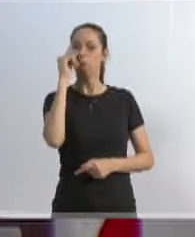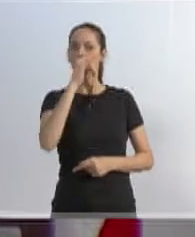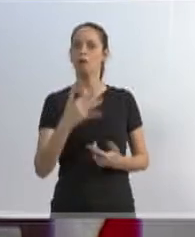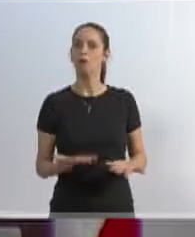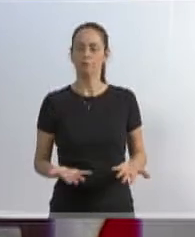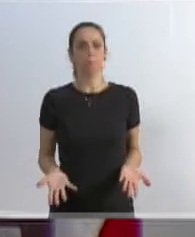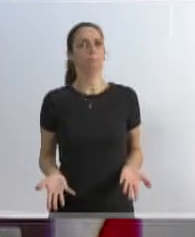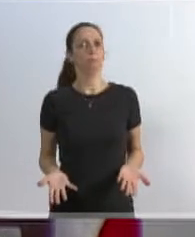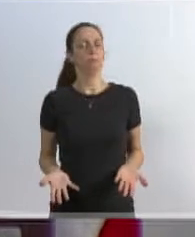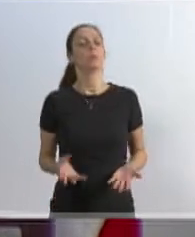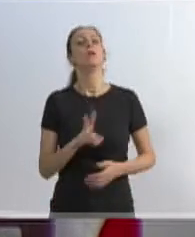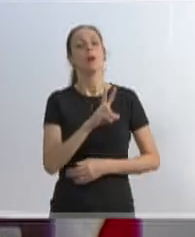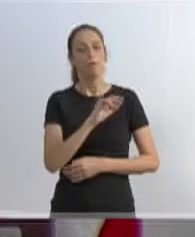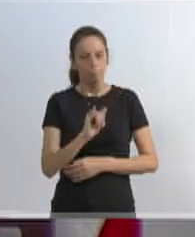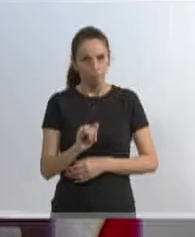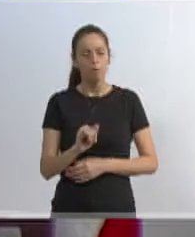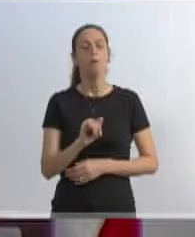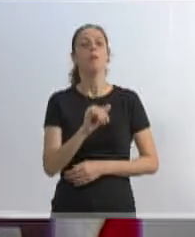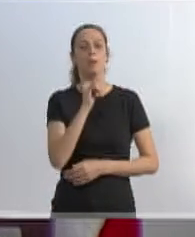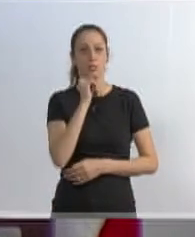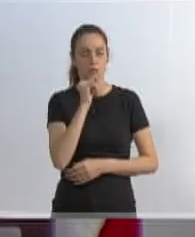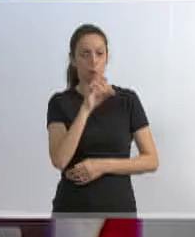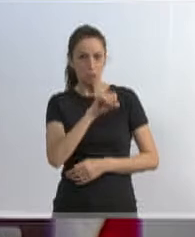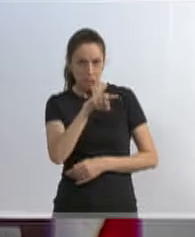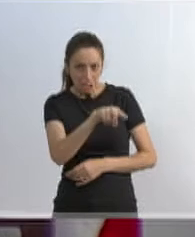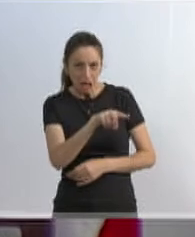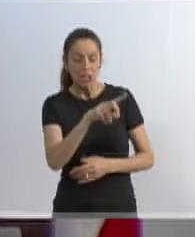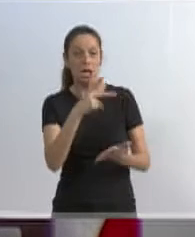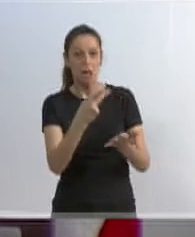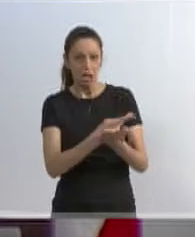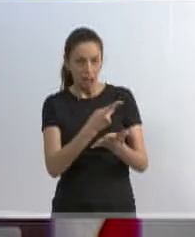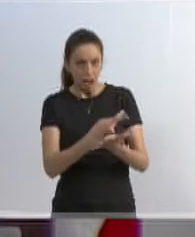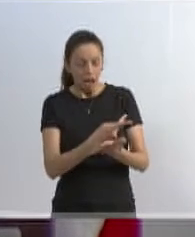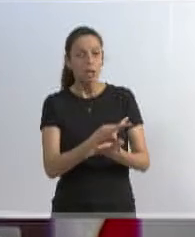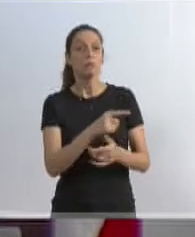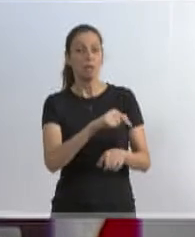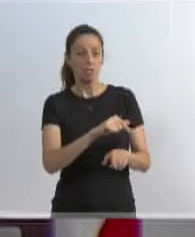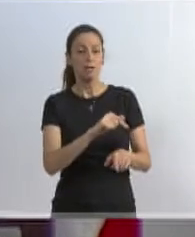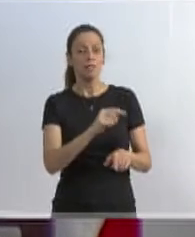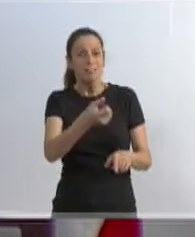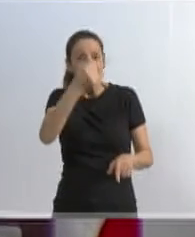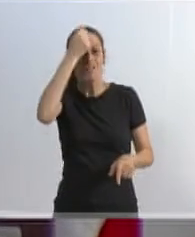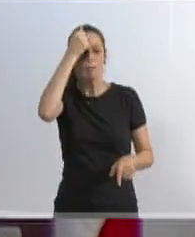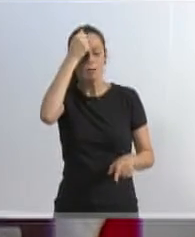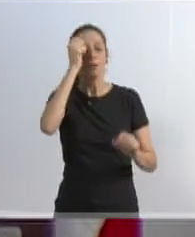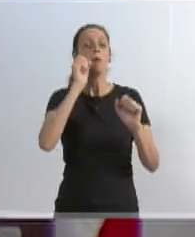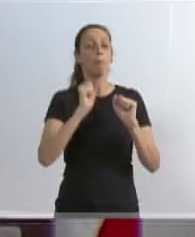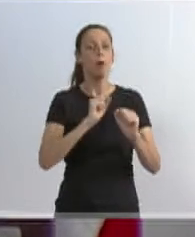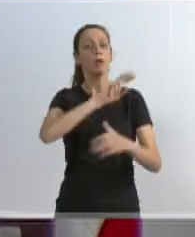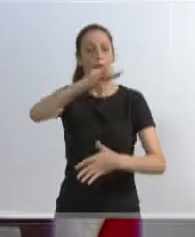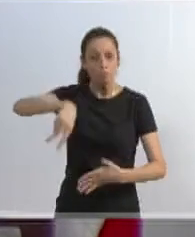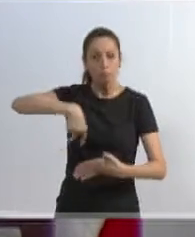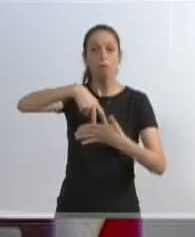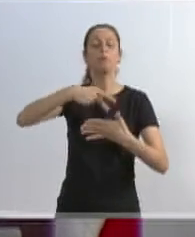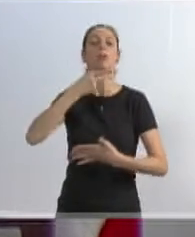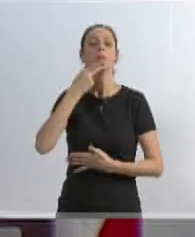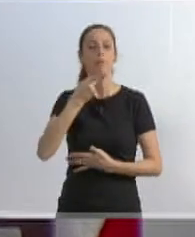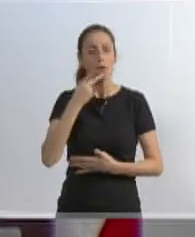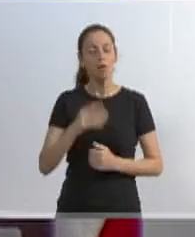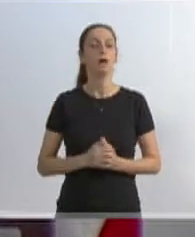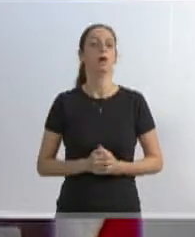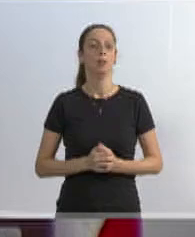nós vamos aqui pra ele poder falar e fazer a sua defesa da mesma forma democrática que nós estamos vendo aqui falar muito bem